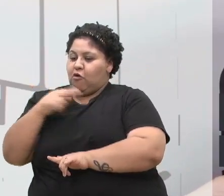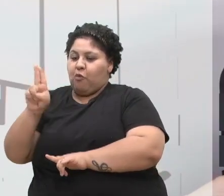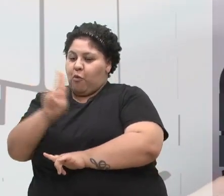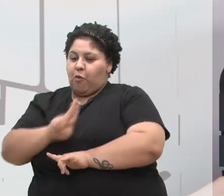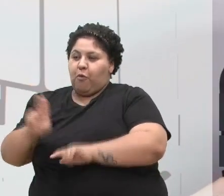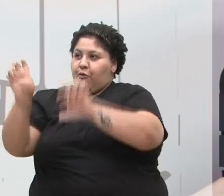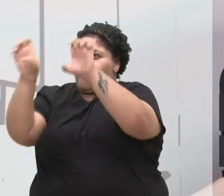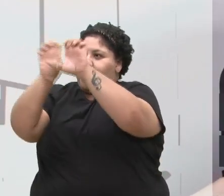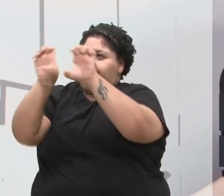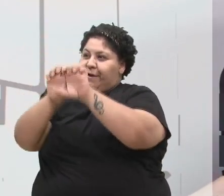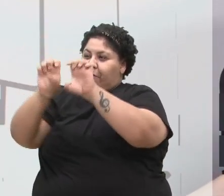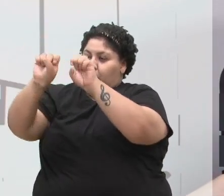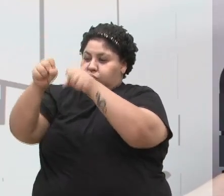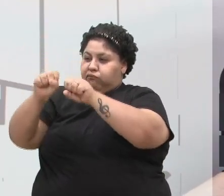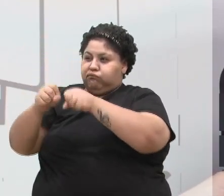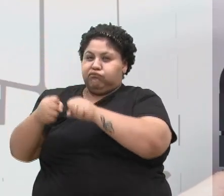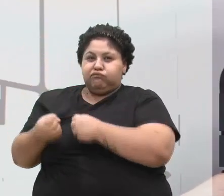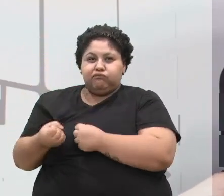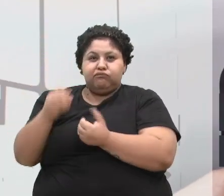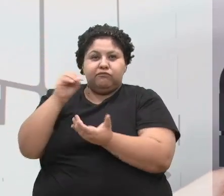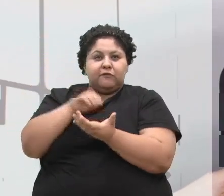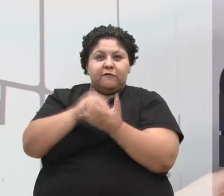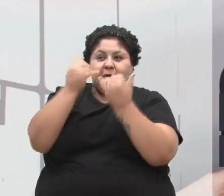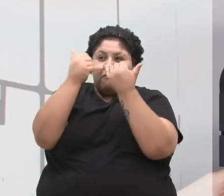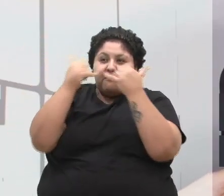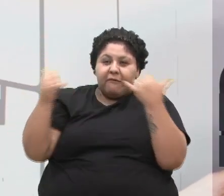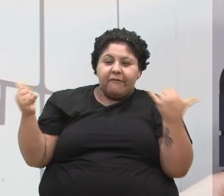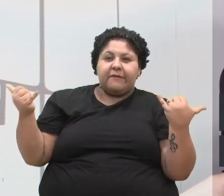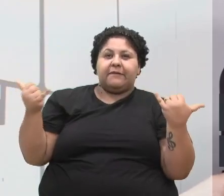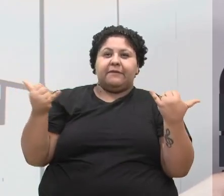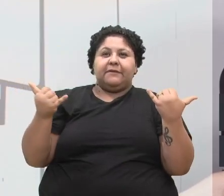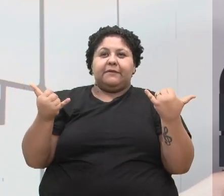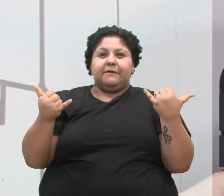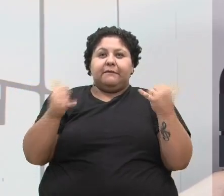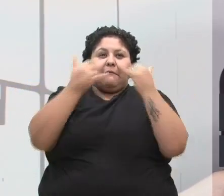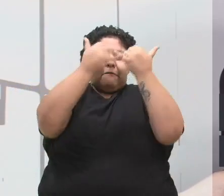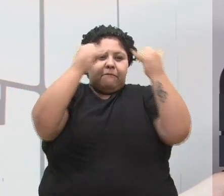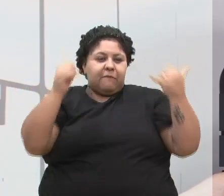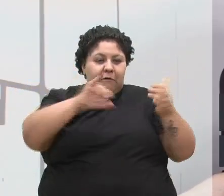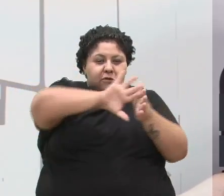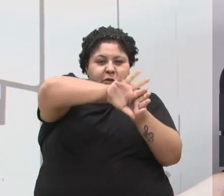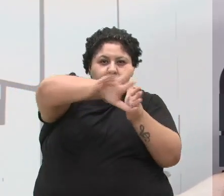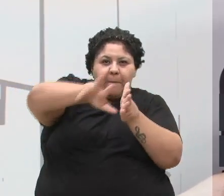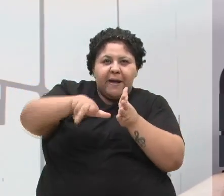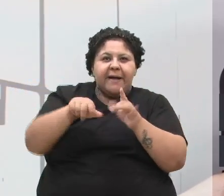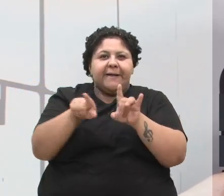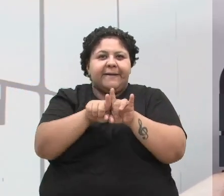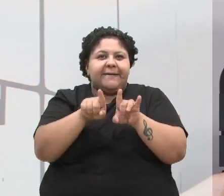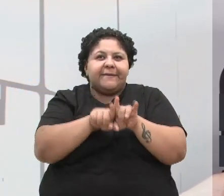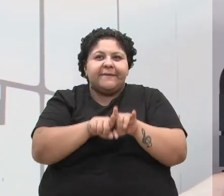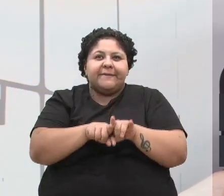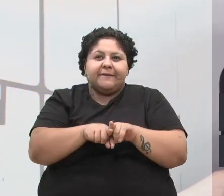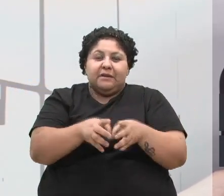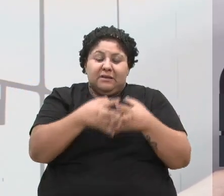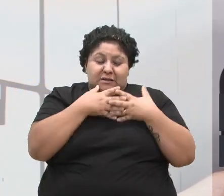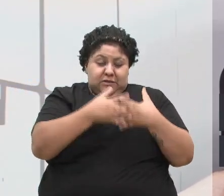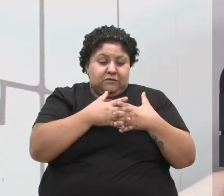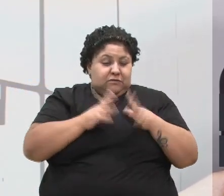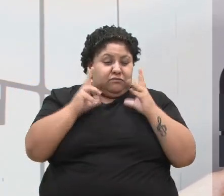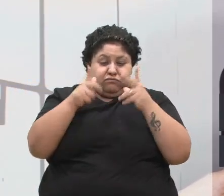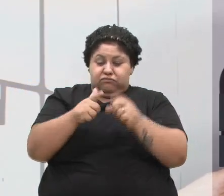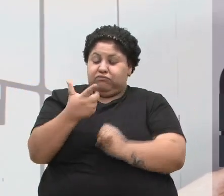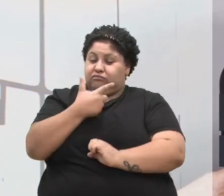está comprometida, falta de energia elétrica, cabos que foram roubados, enfim, é um caos total. E